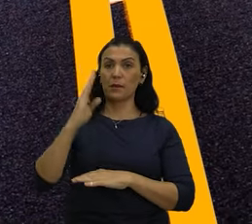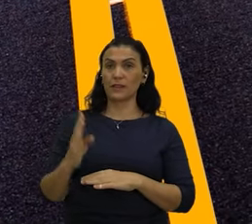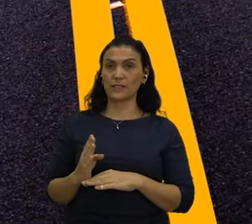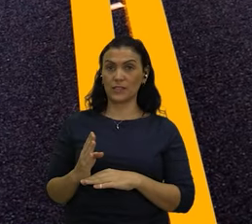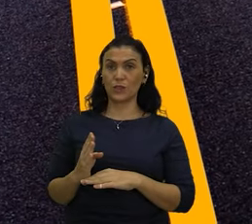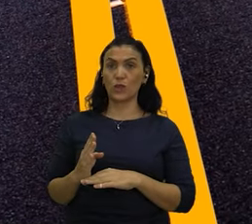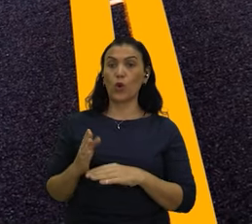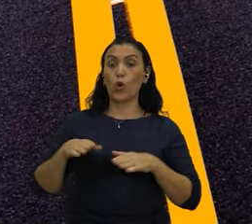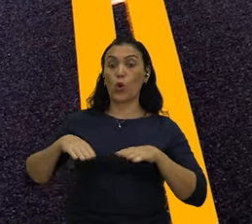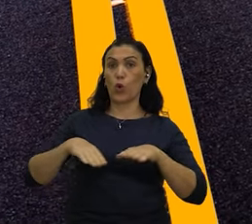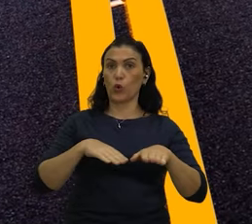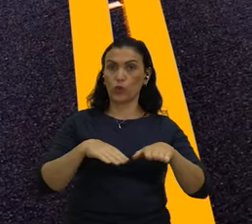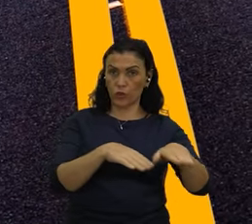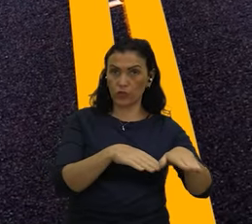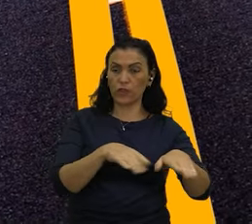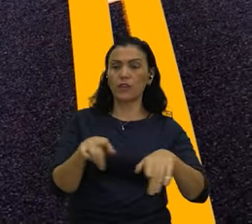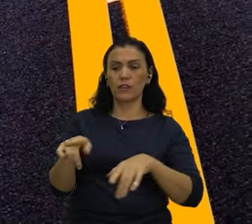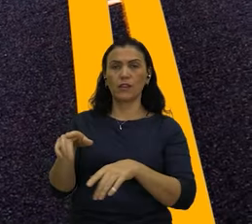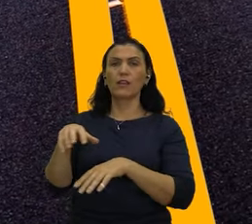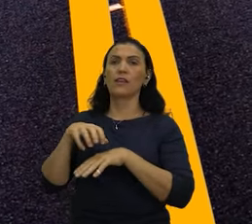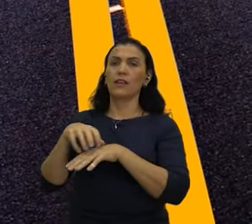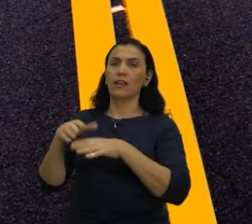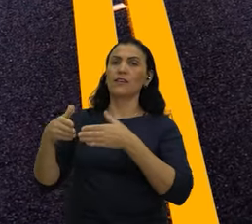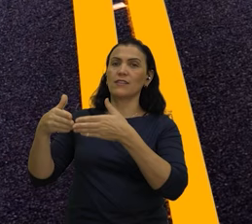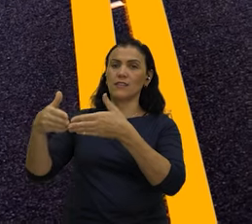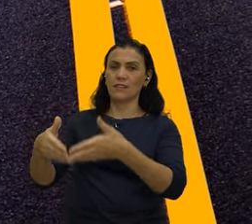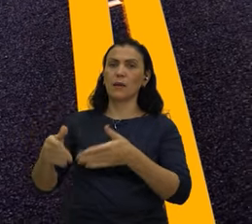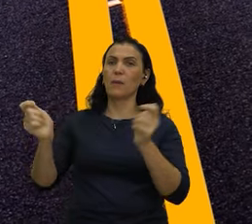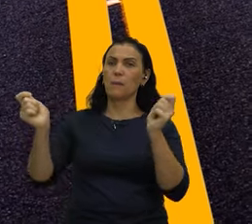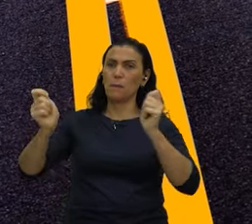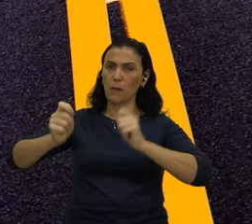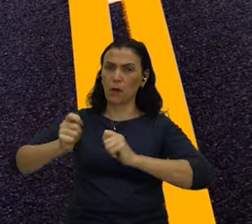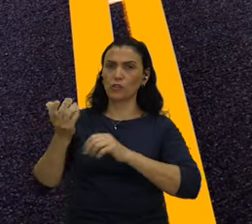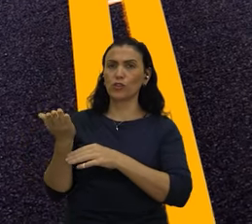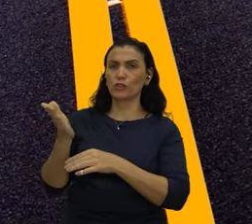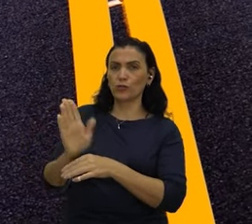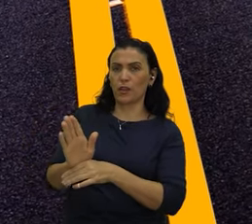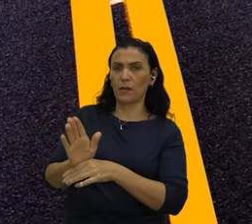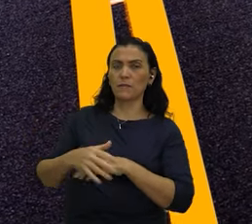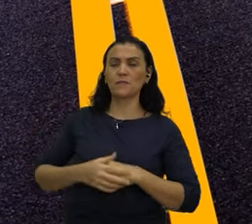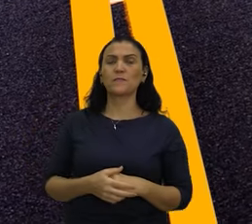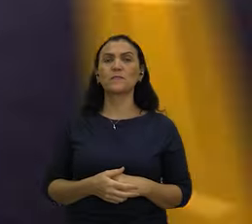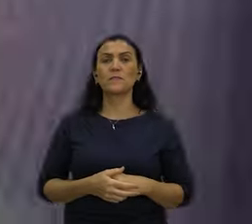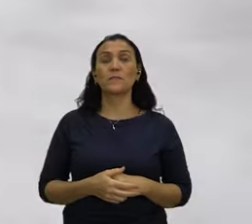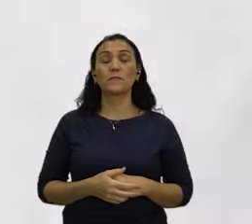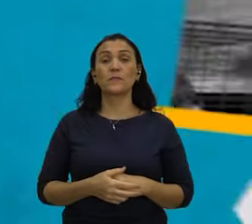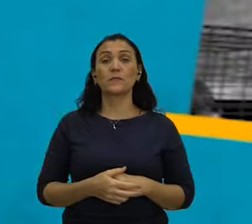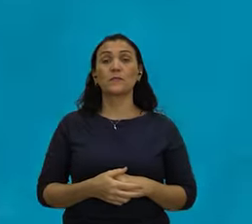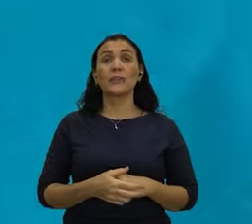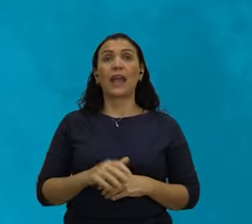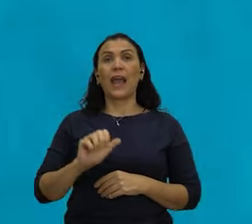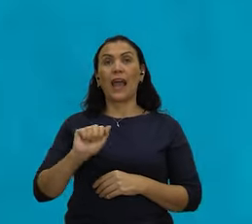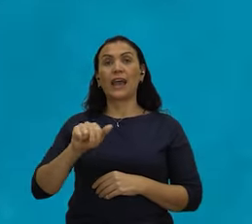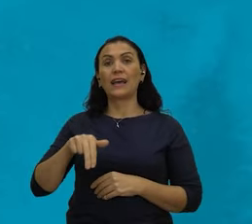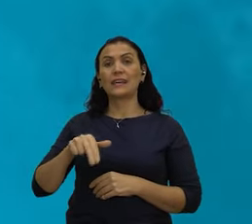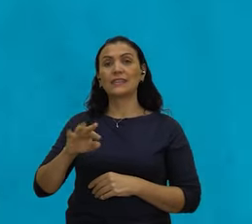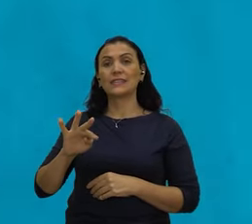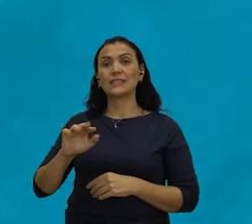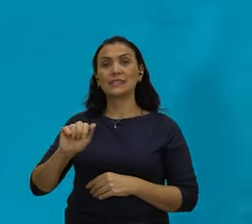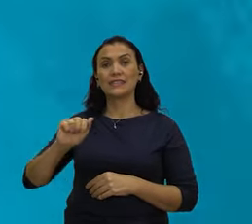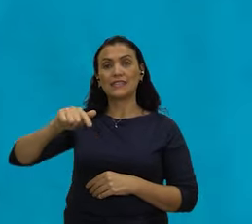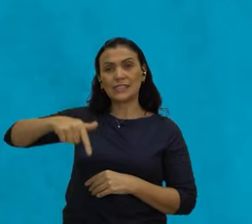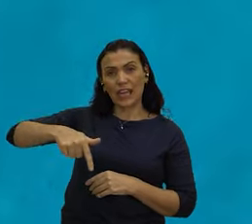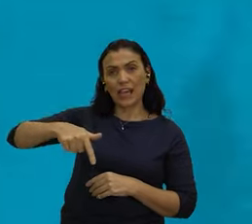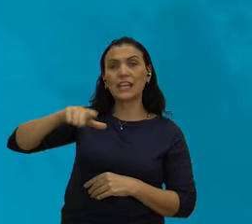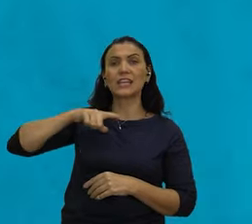país e, assim como as rodovias, também podem ganhar uma repaginada com a ajuda da iniciativa privada. Para isso, a ANTAQ,